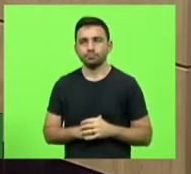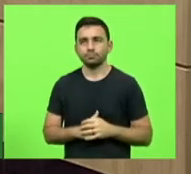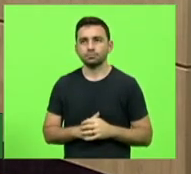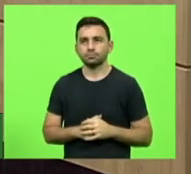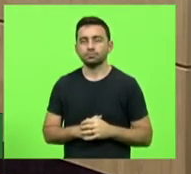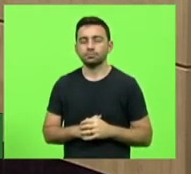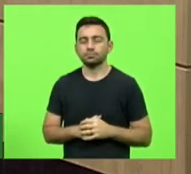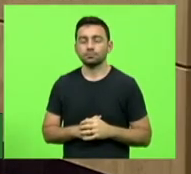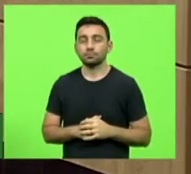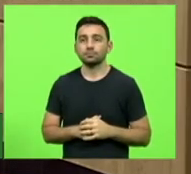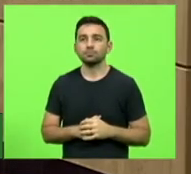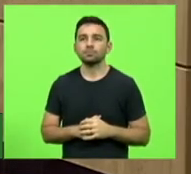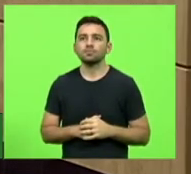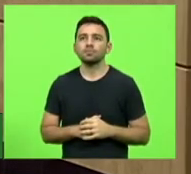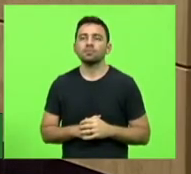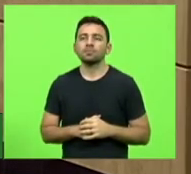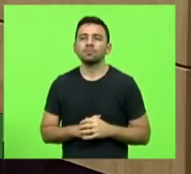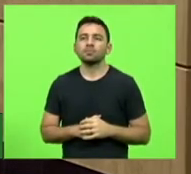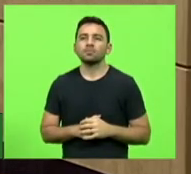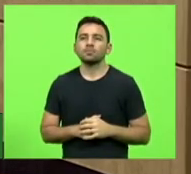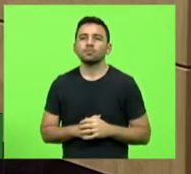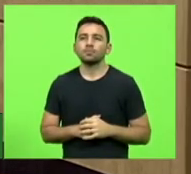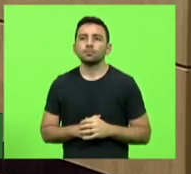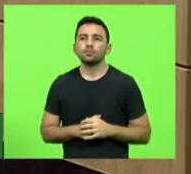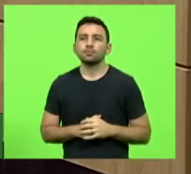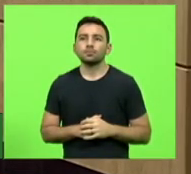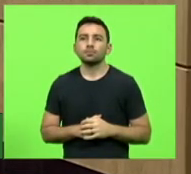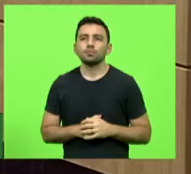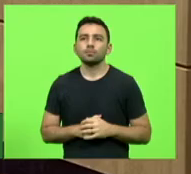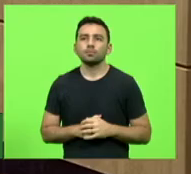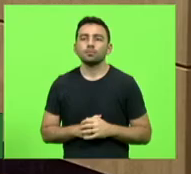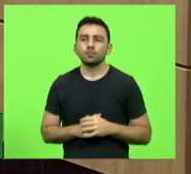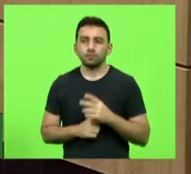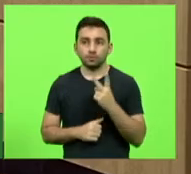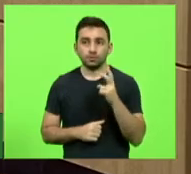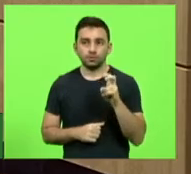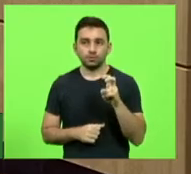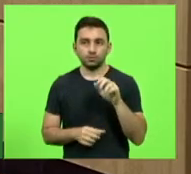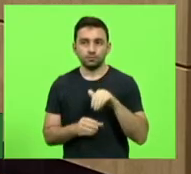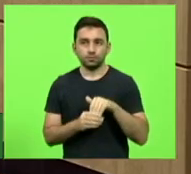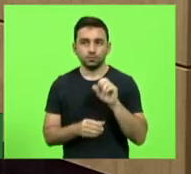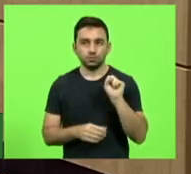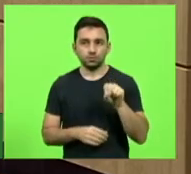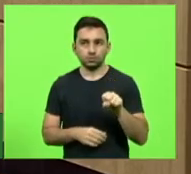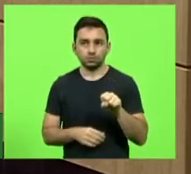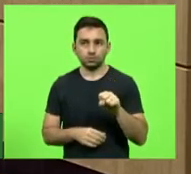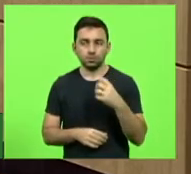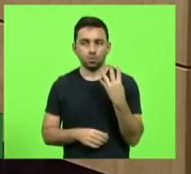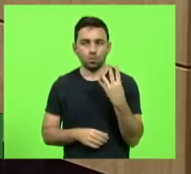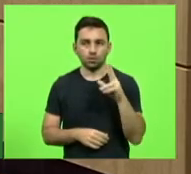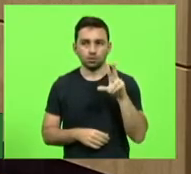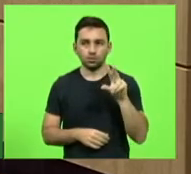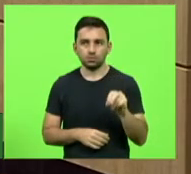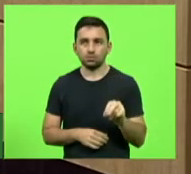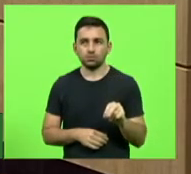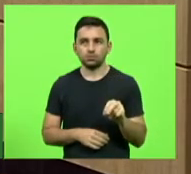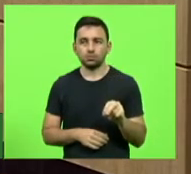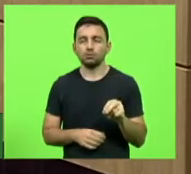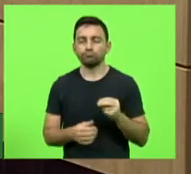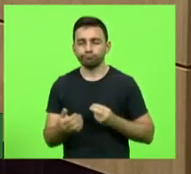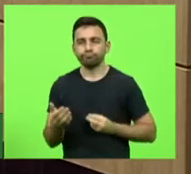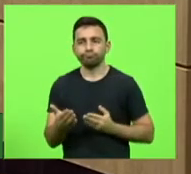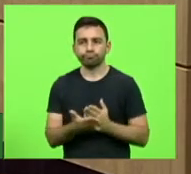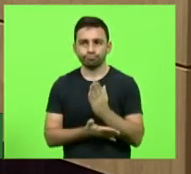Ok, deputado. Feita a correção. 25 votos sim, 4 votos não. Está